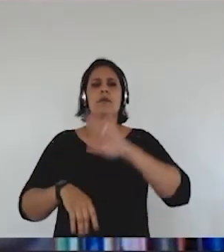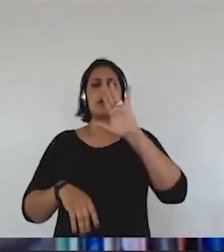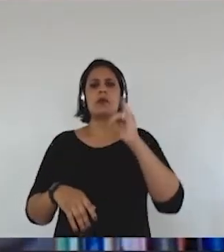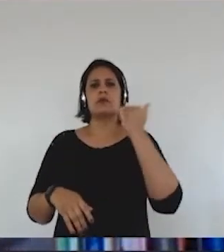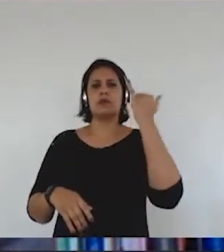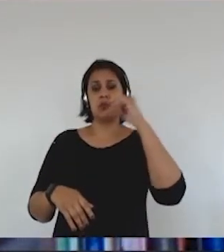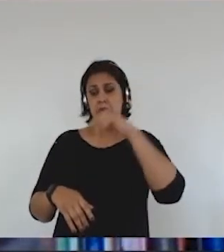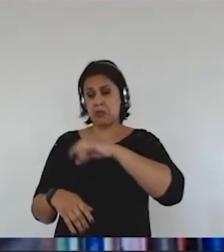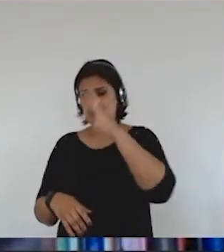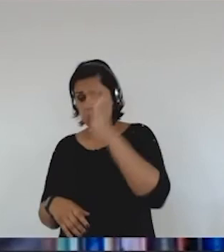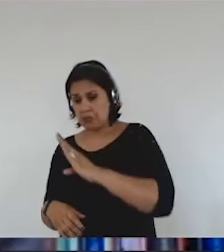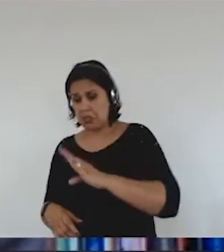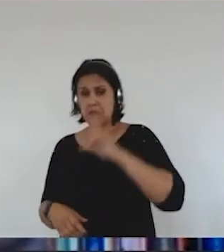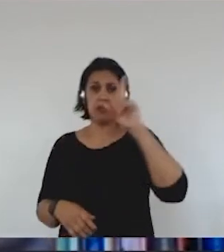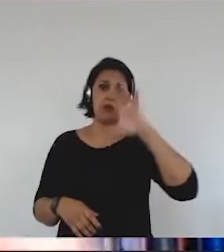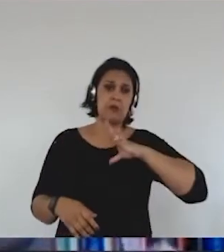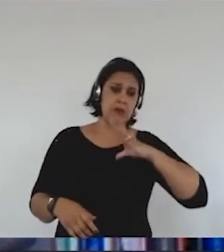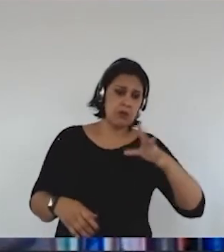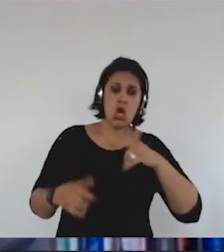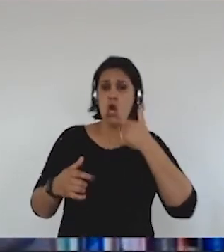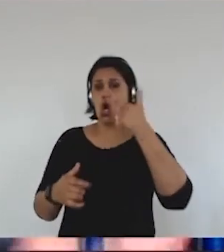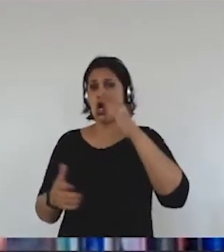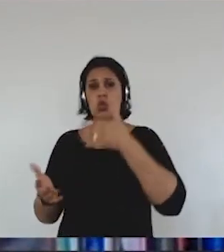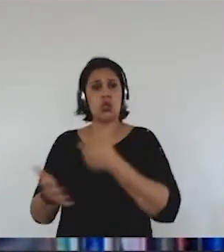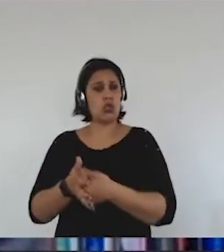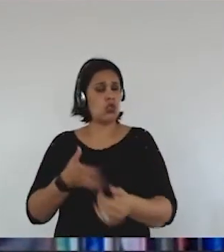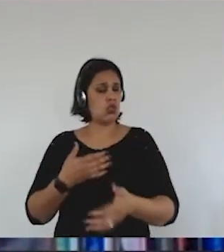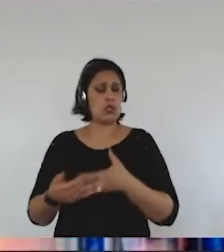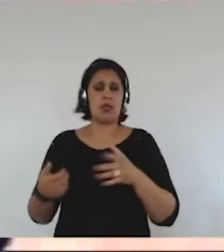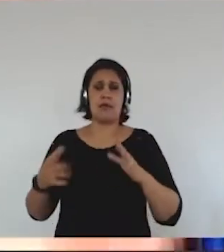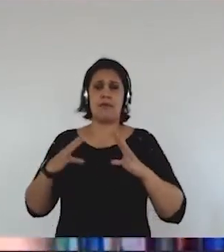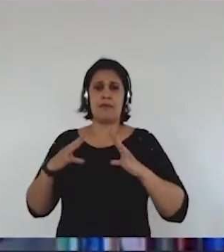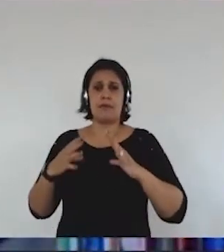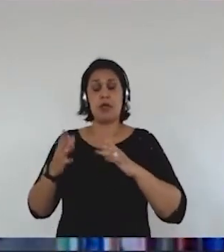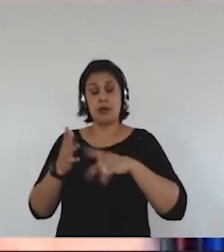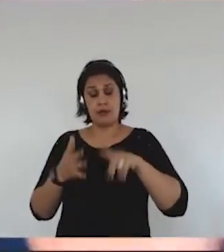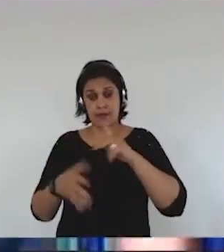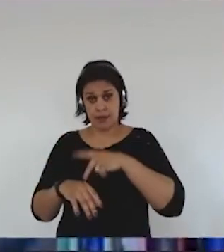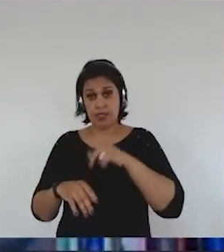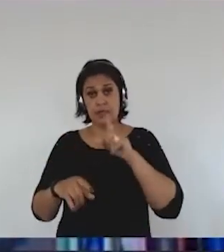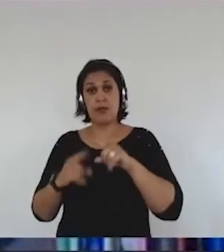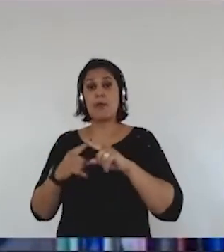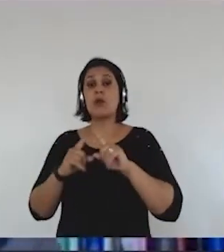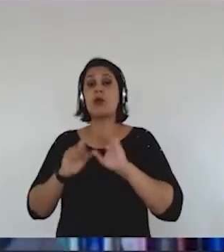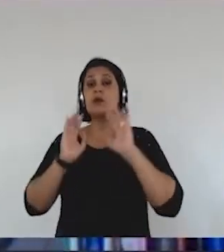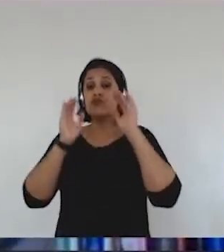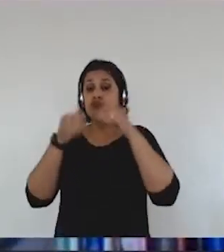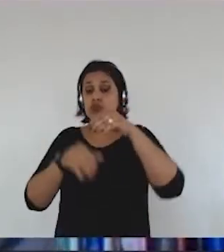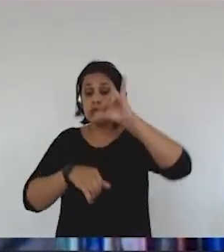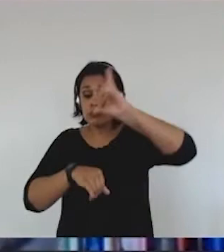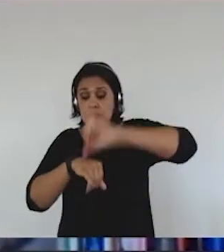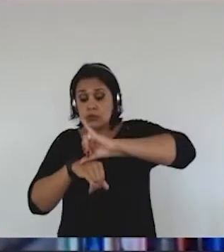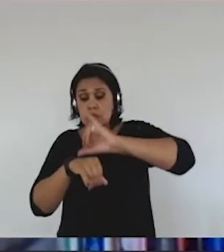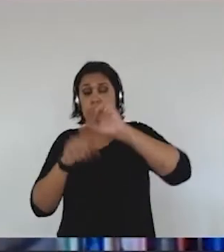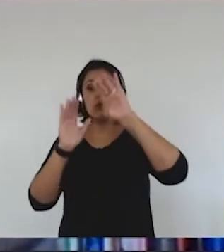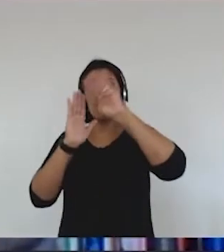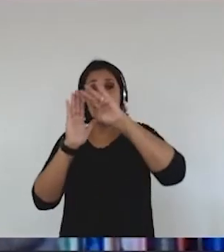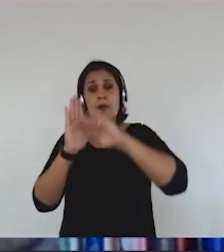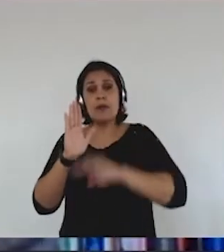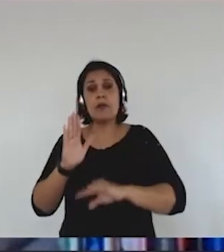seja no Brasil, seja em Portugal ou em qualquer país do mundo, até porque é a palavra central dessas